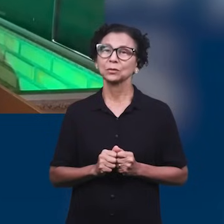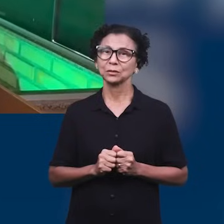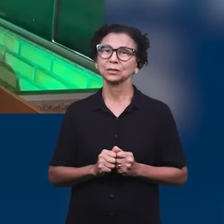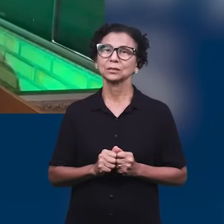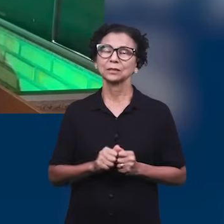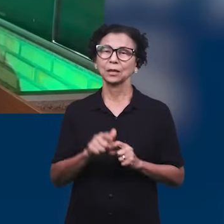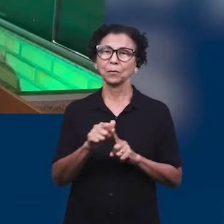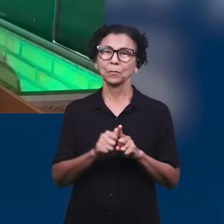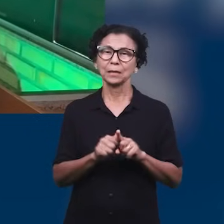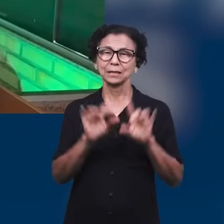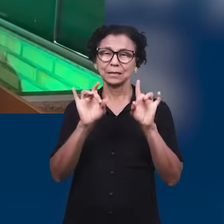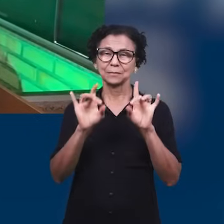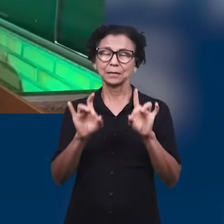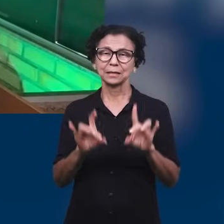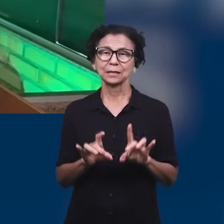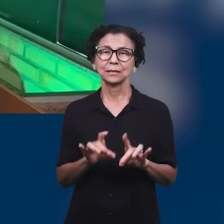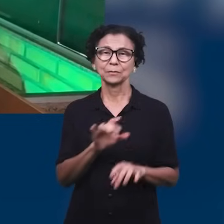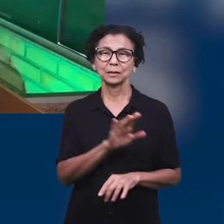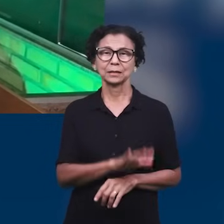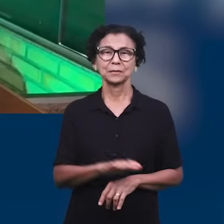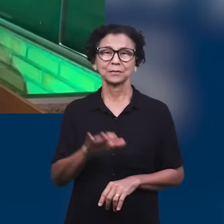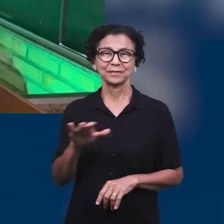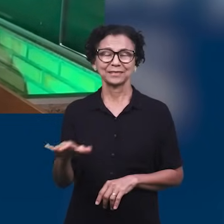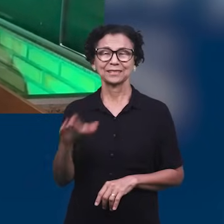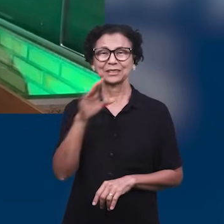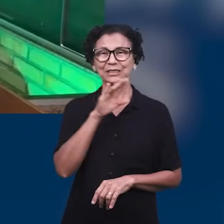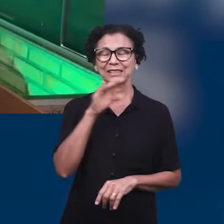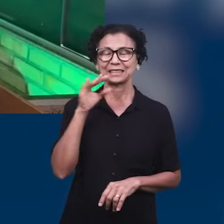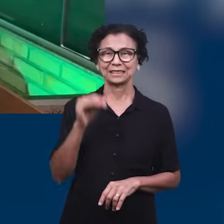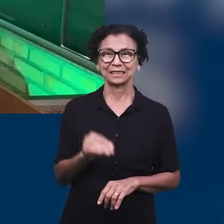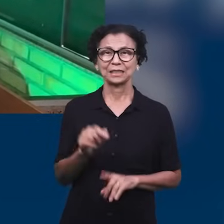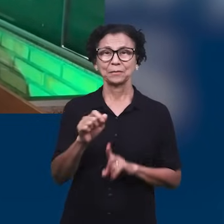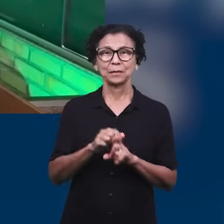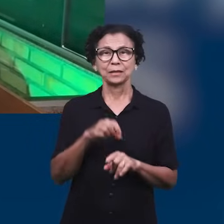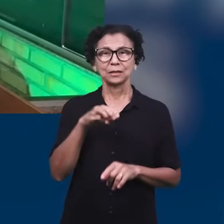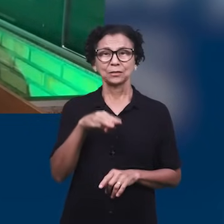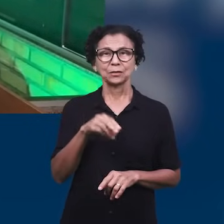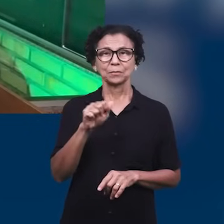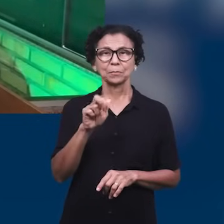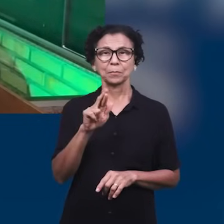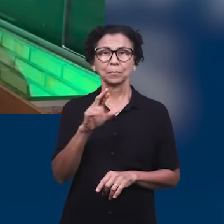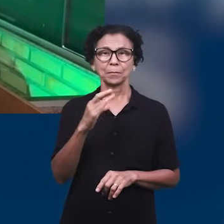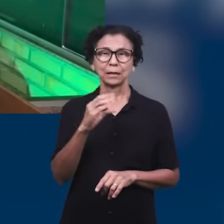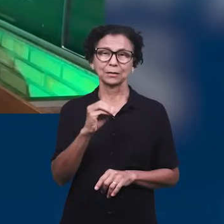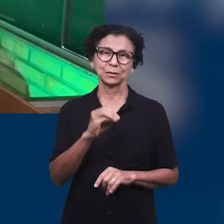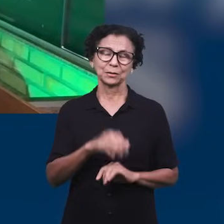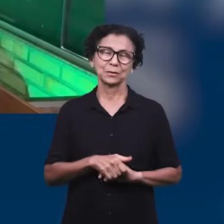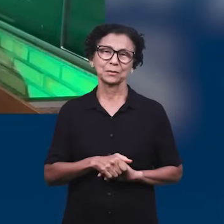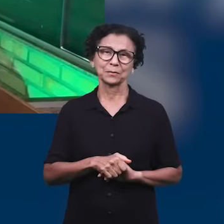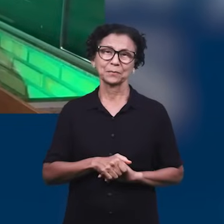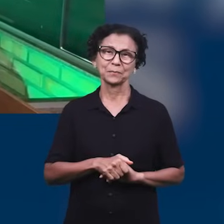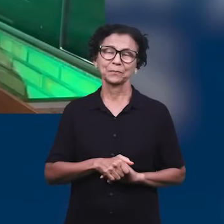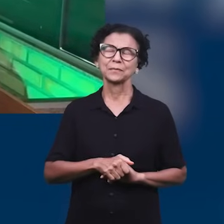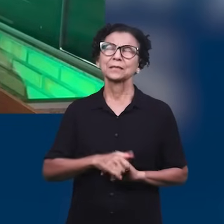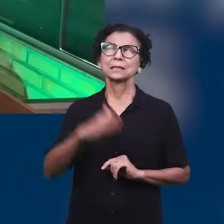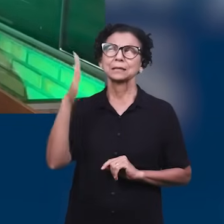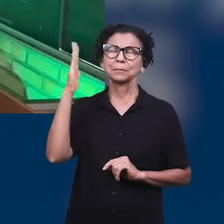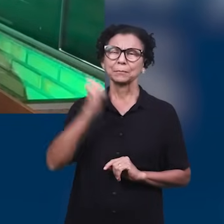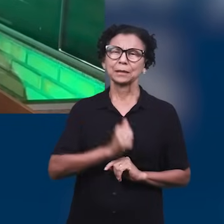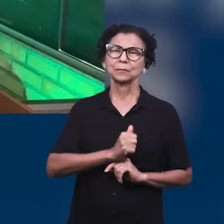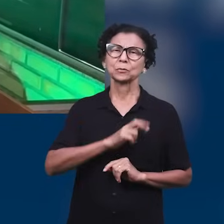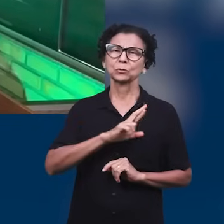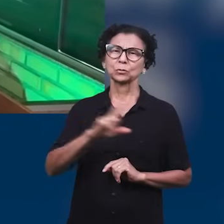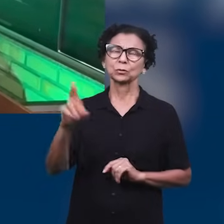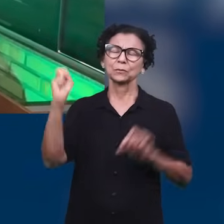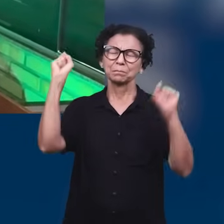crianças, intermediários e adolescentes, onde certamente o Senhor trará um renovo aqui